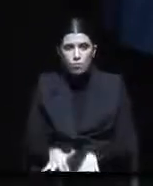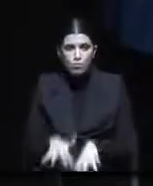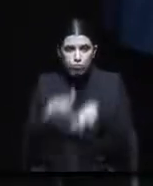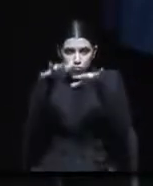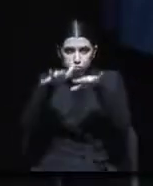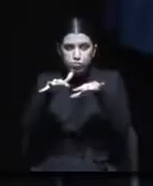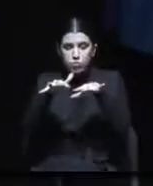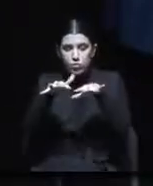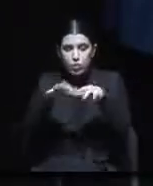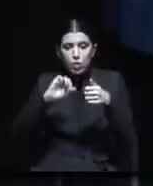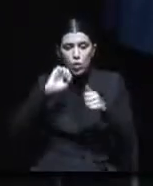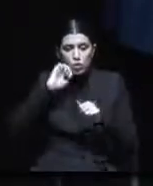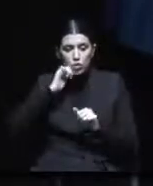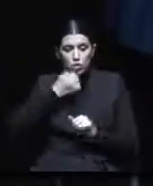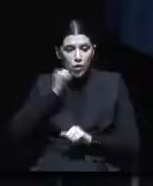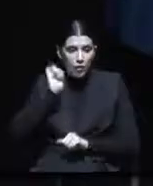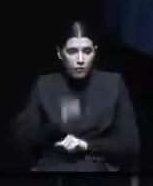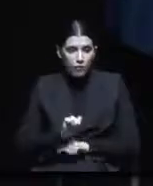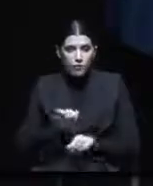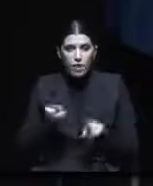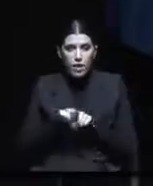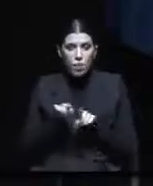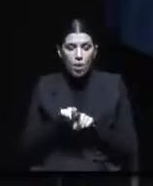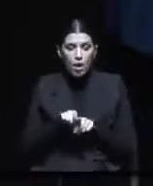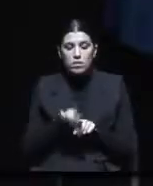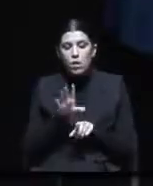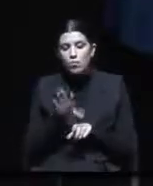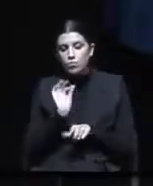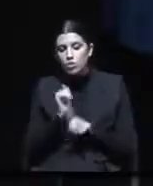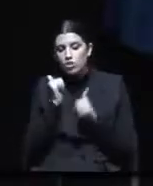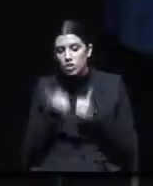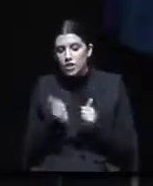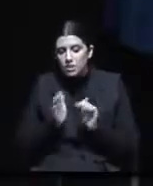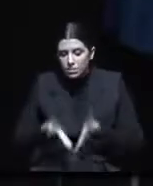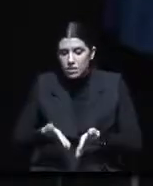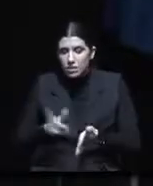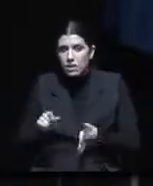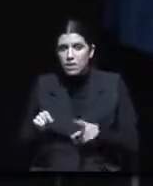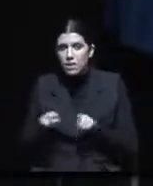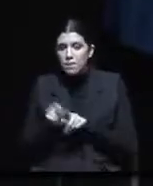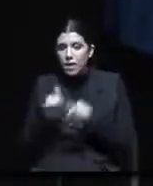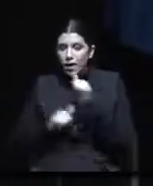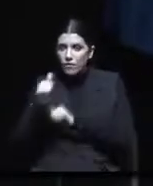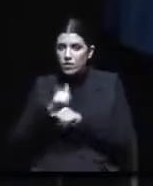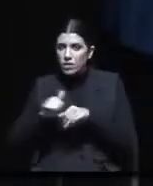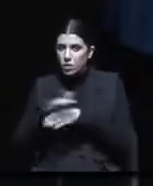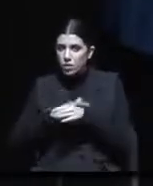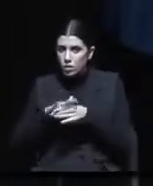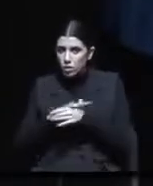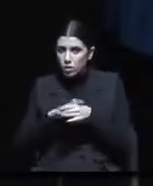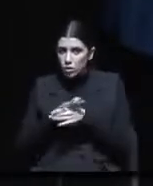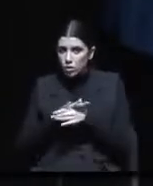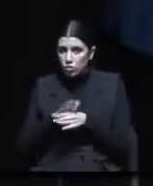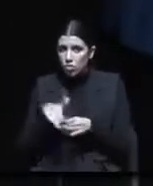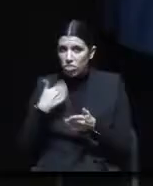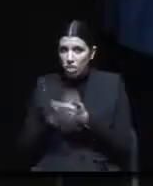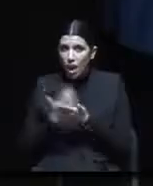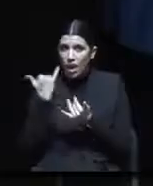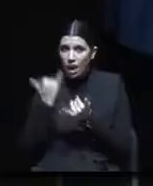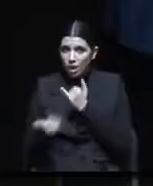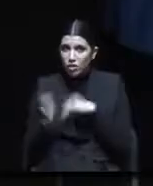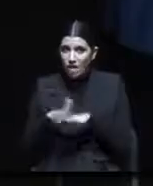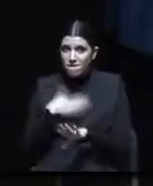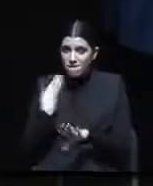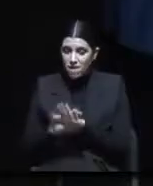consequências, não só travando opções erradas, mas revertendo situações que têm contribuído para agravar os riscos.